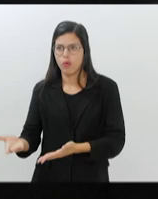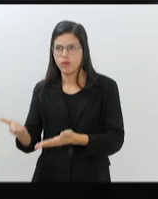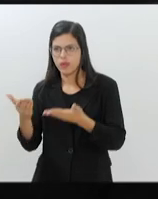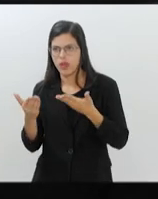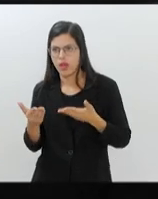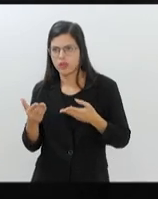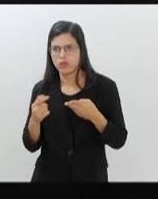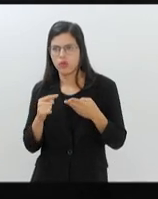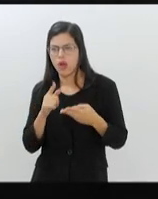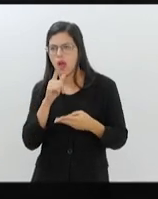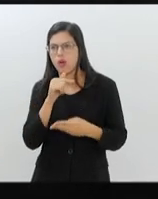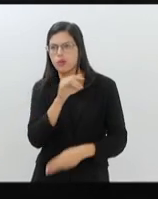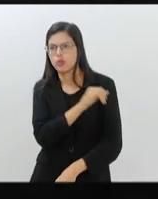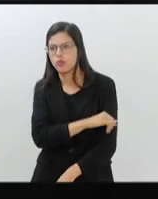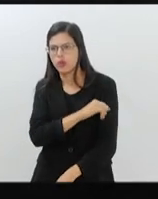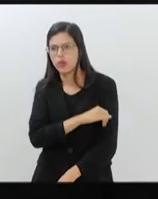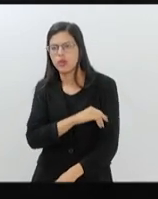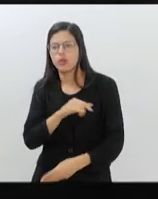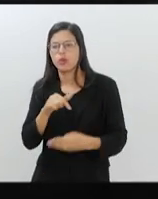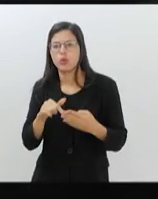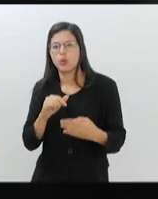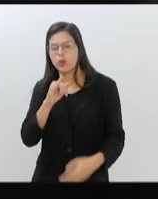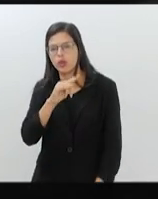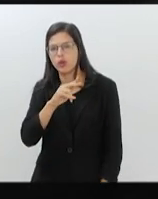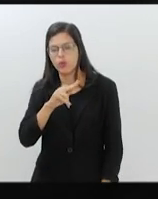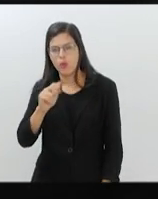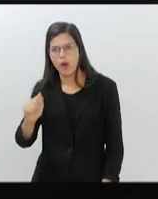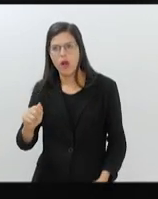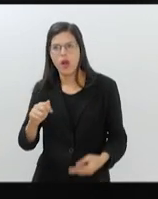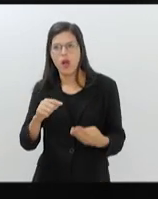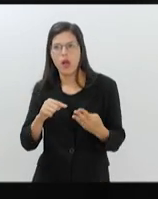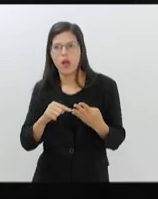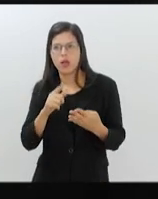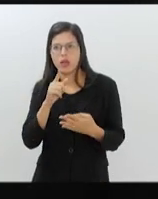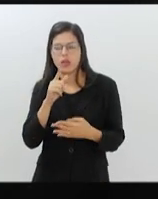do rio iguá rio mais saneamento rio mais